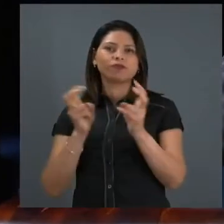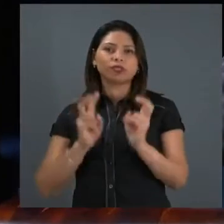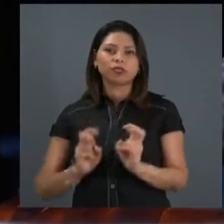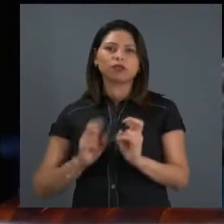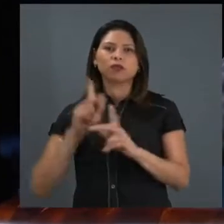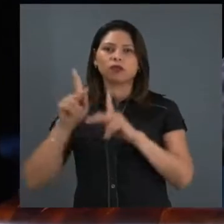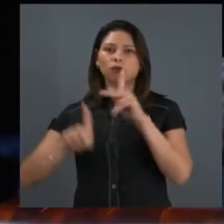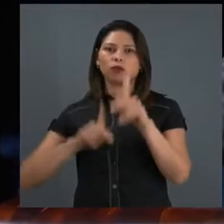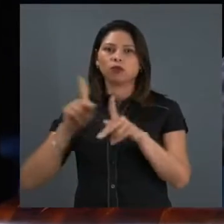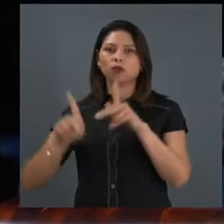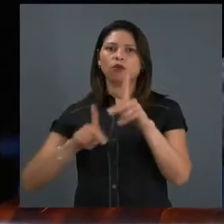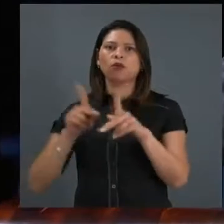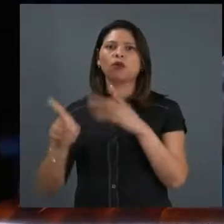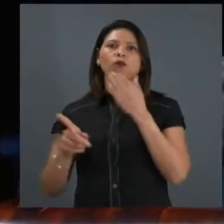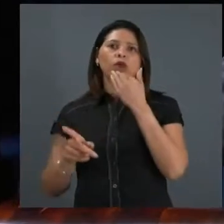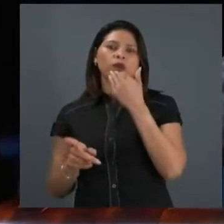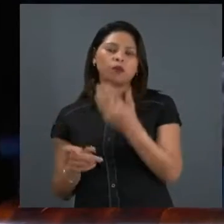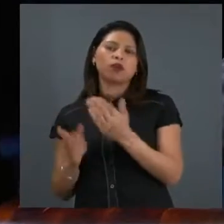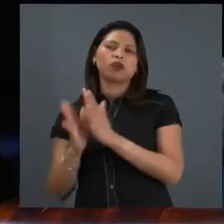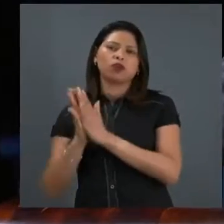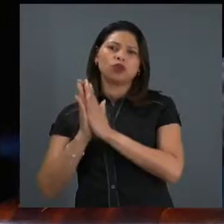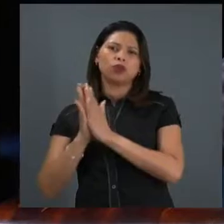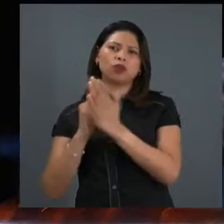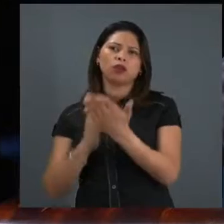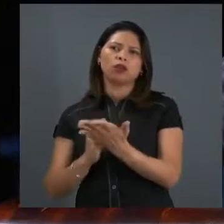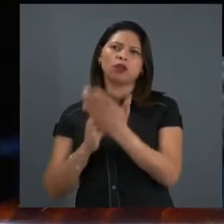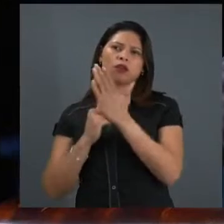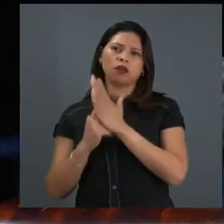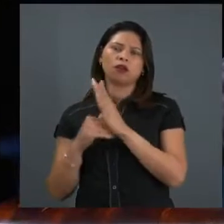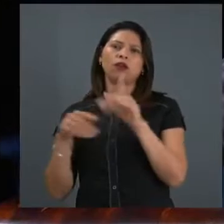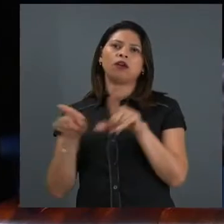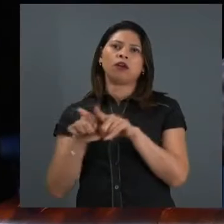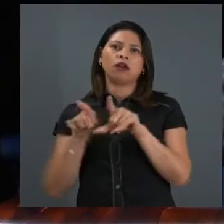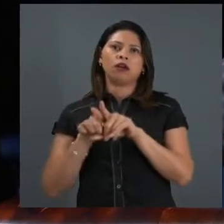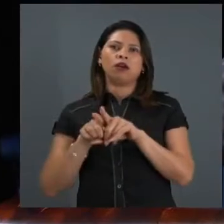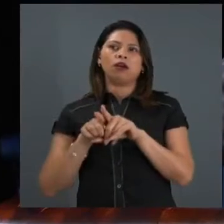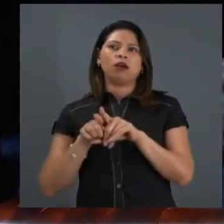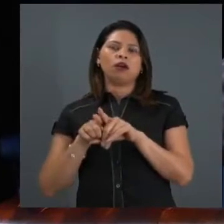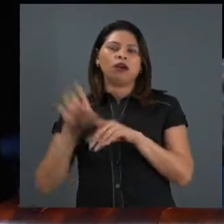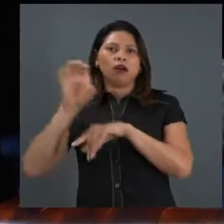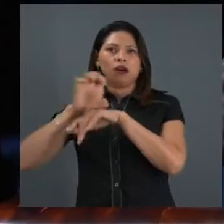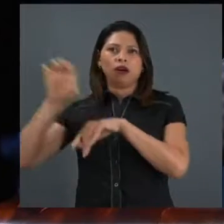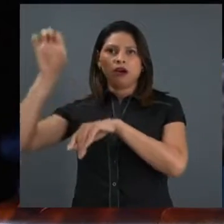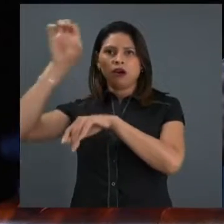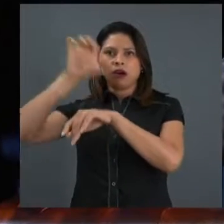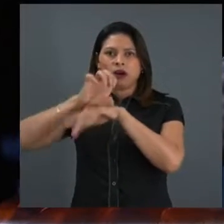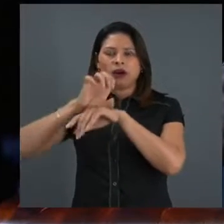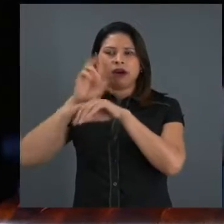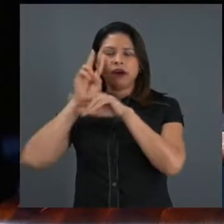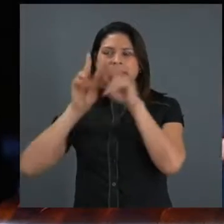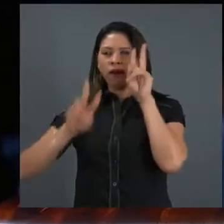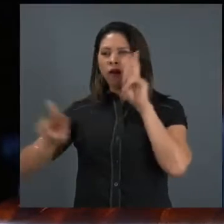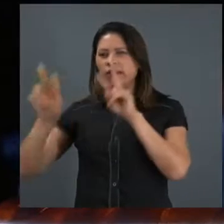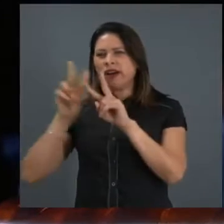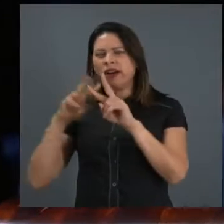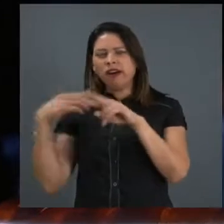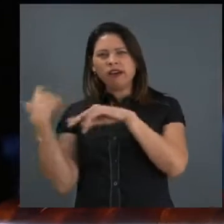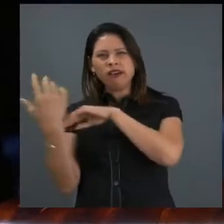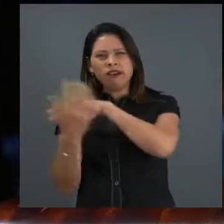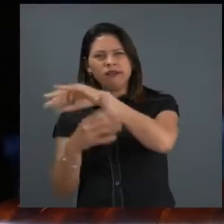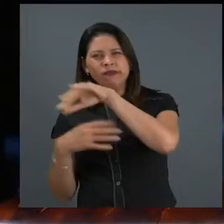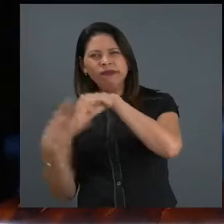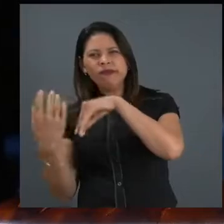ouviu o desespero de um Estado. Como a gente fala, presidente,